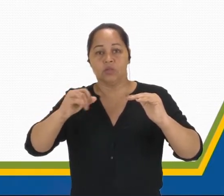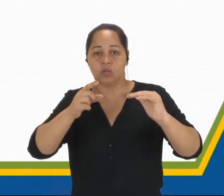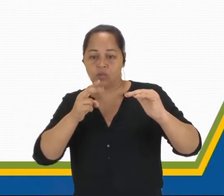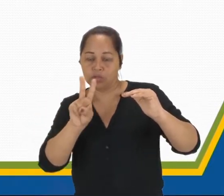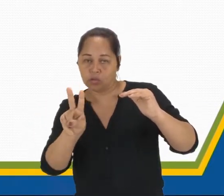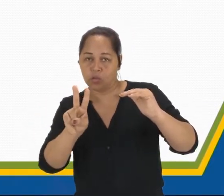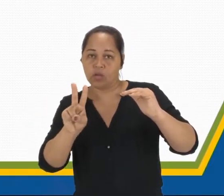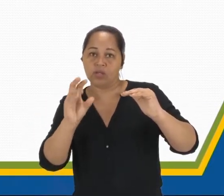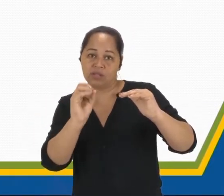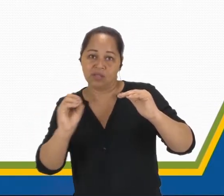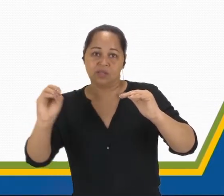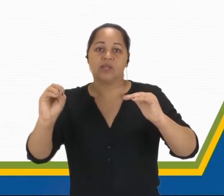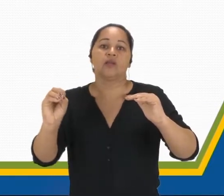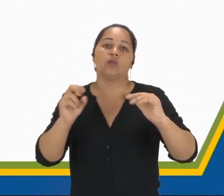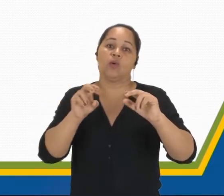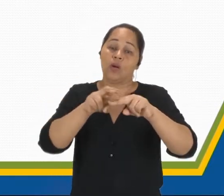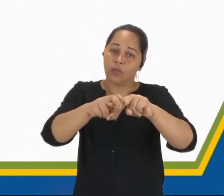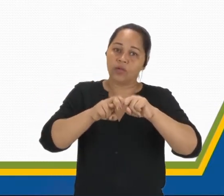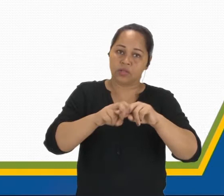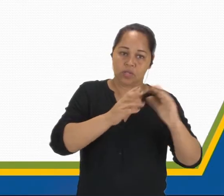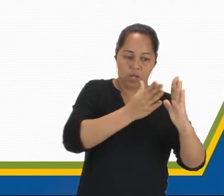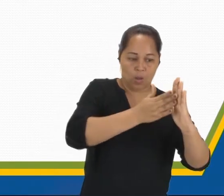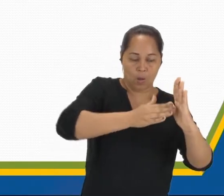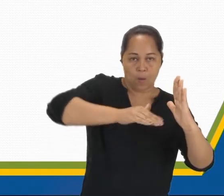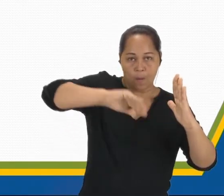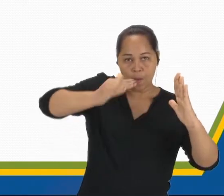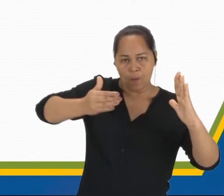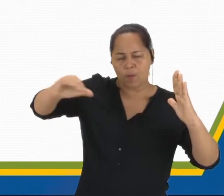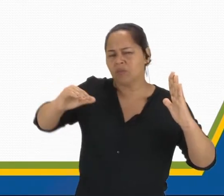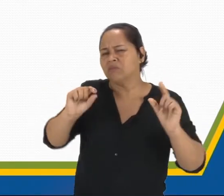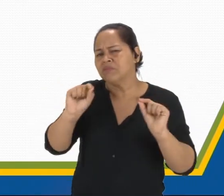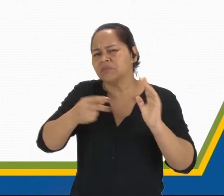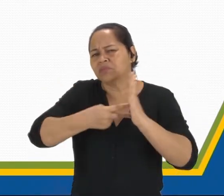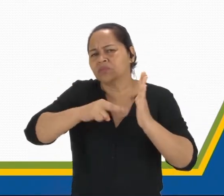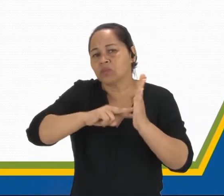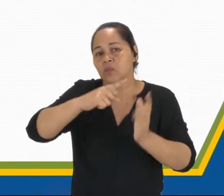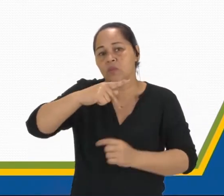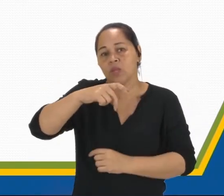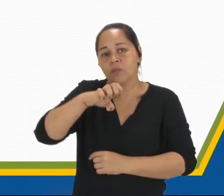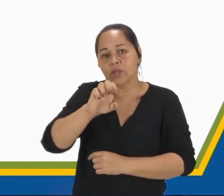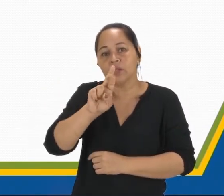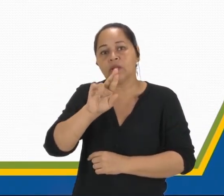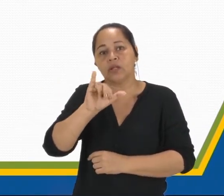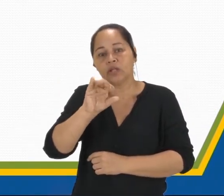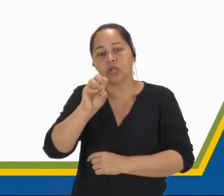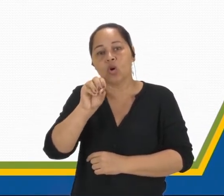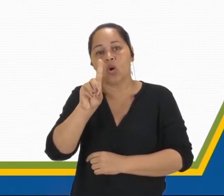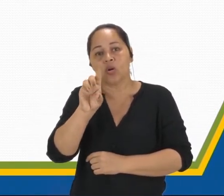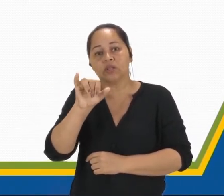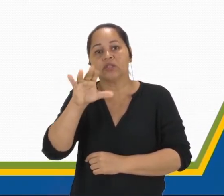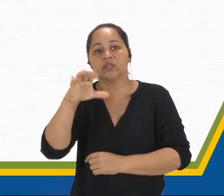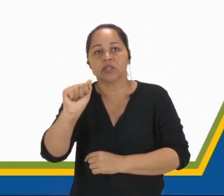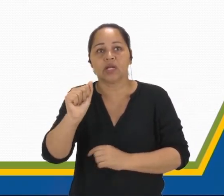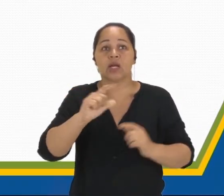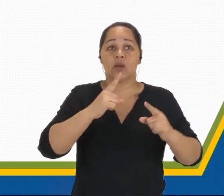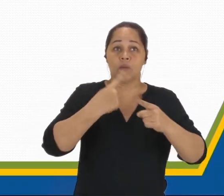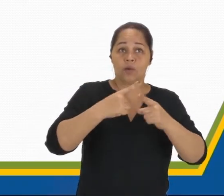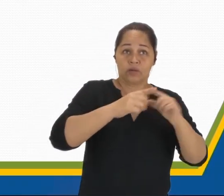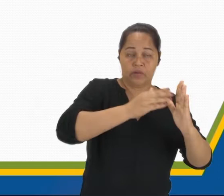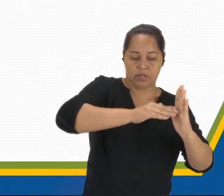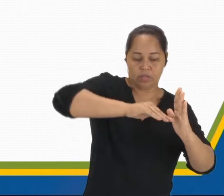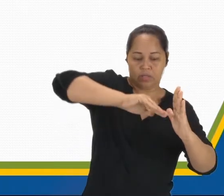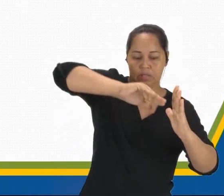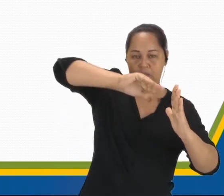Então, por isso que ela vai ter esse comportamento. O que significa periódica? A cada uma volta no ciclo, ela vai ter esse comportamento aqui,